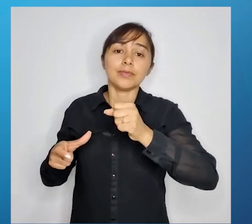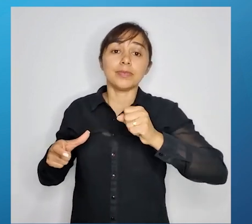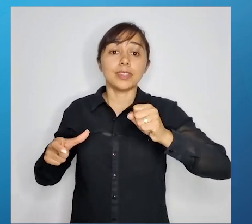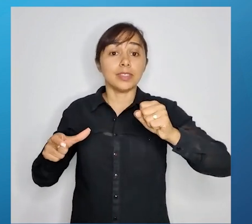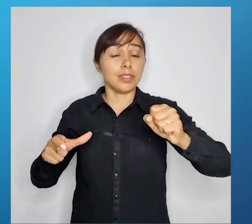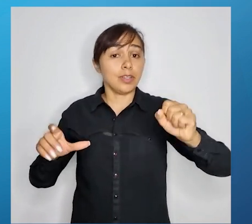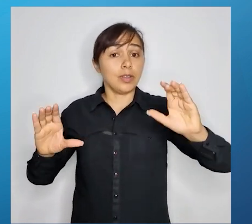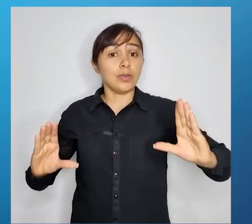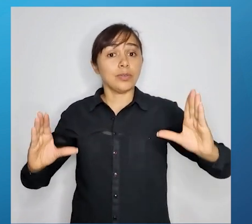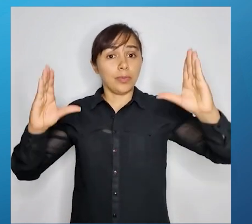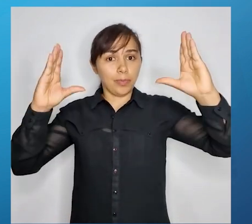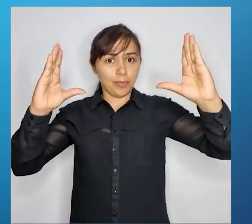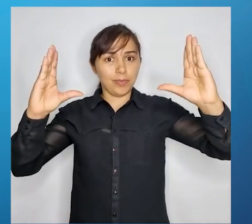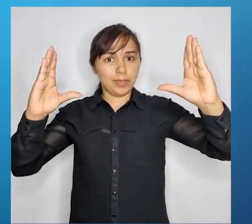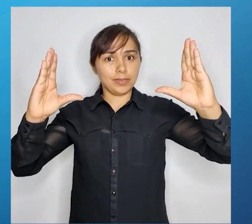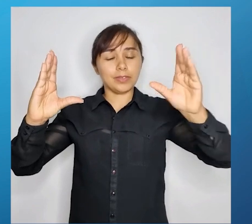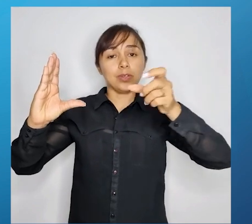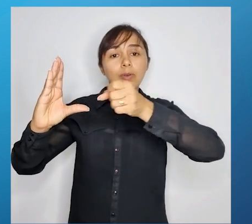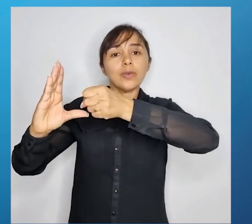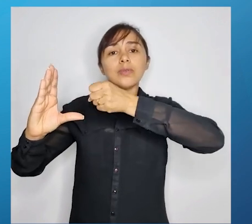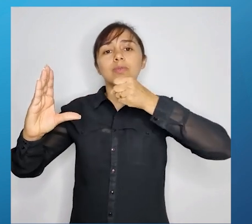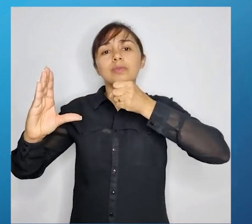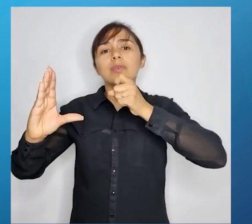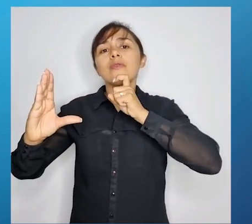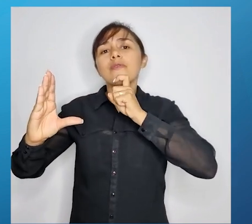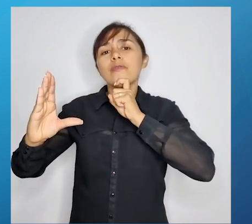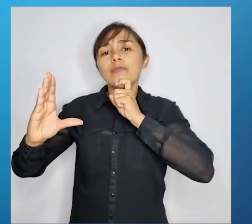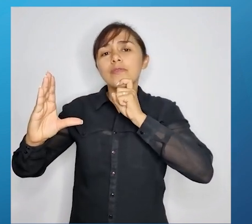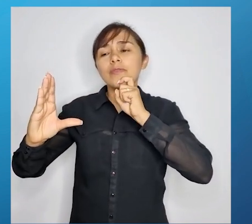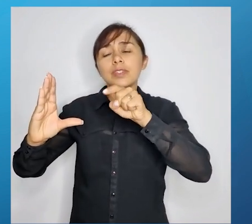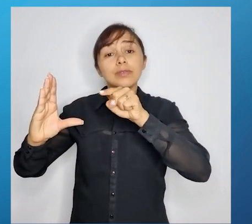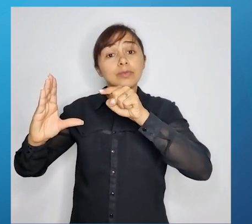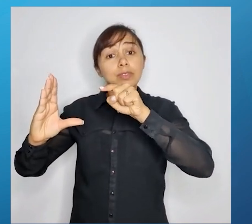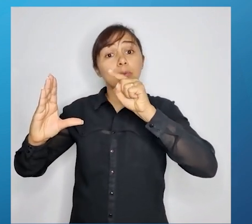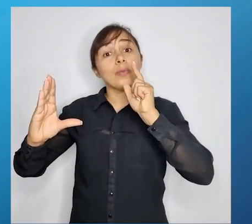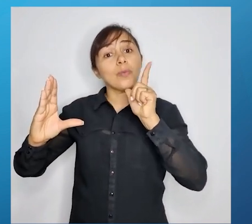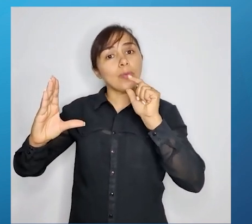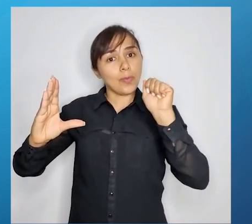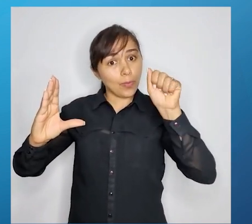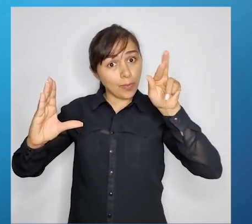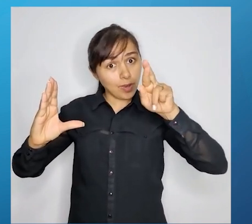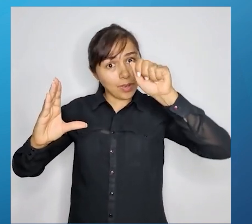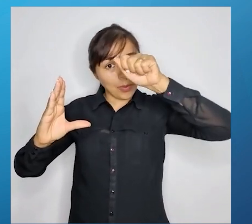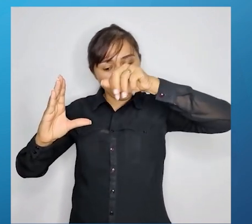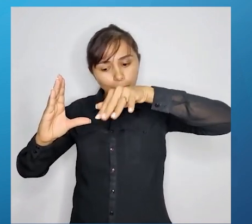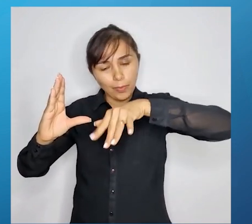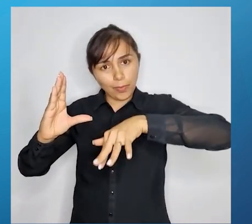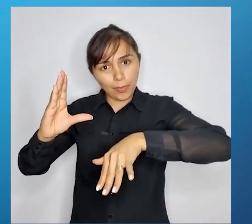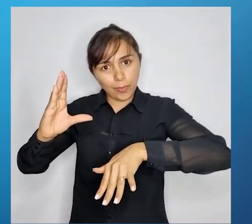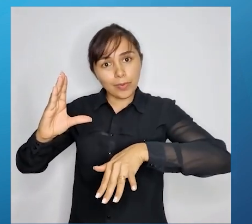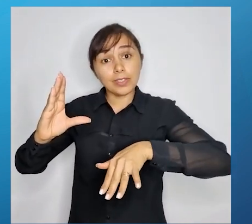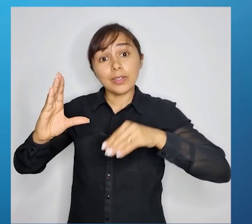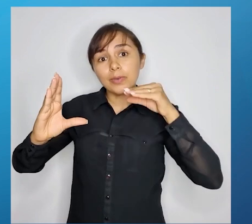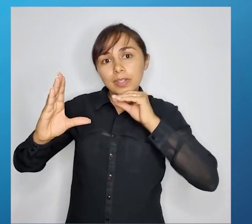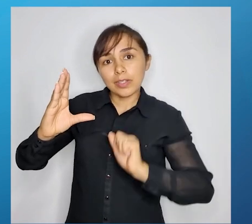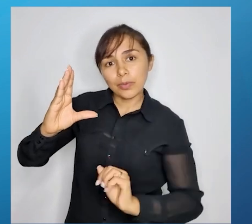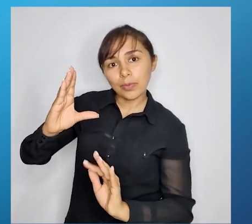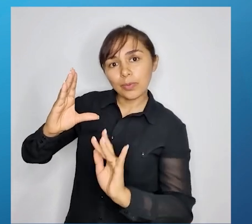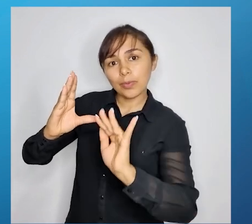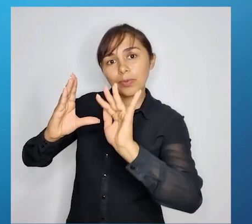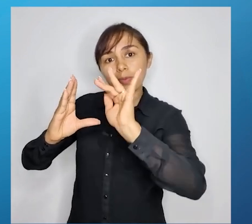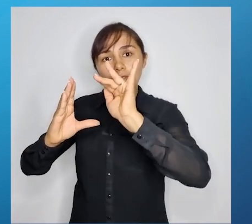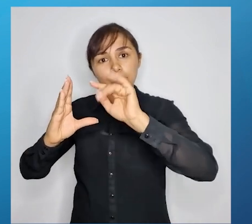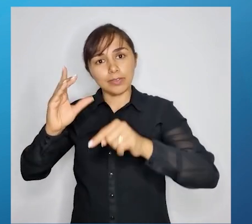acima. Então nós temos o quê? O ar frio descendo, resfriando os alimentos, o ar mais quente subindo, e aí você tem essas trocas de calor